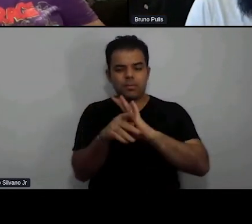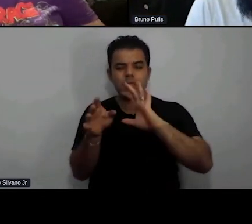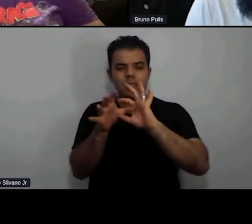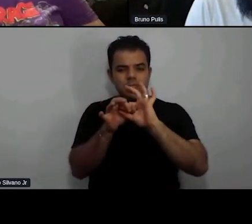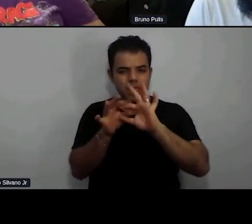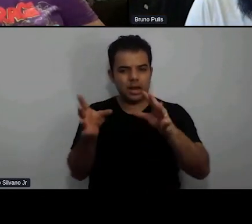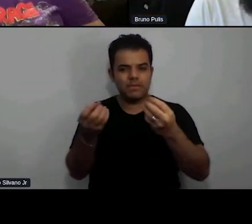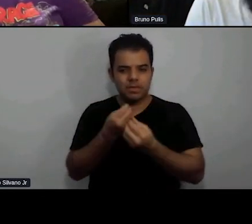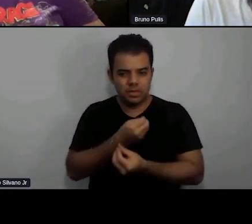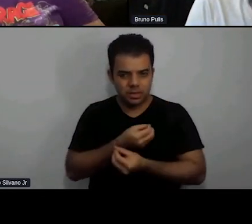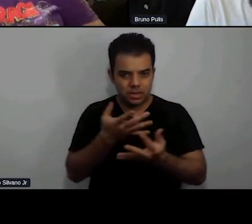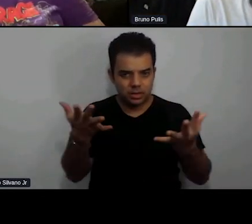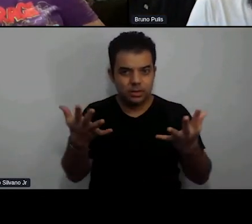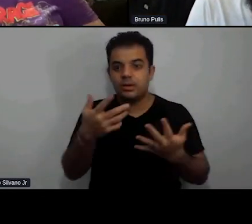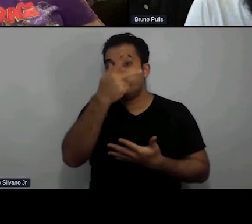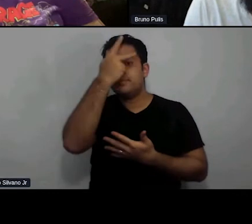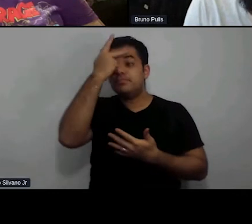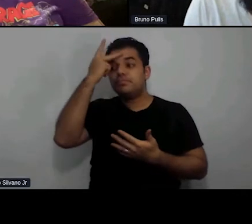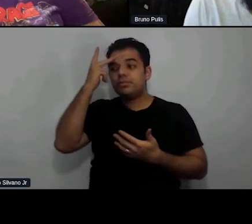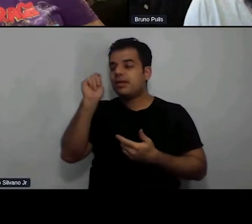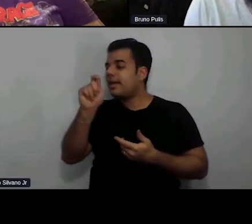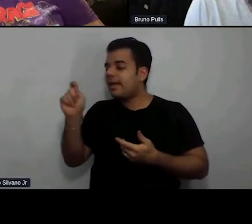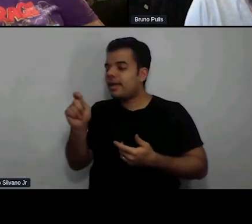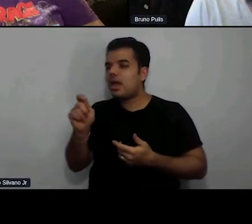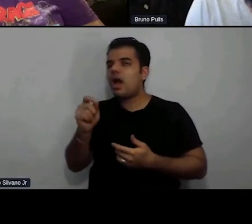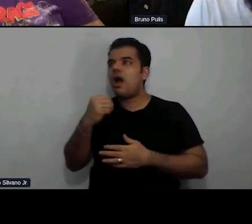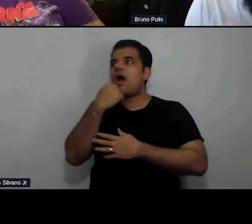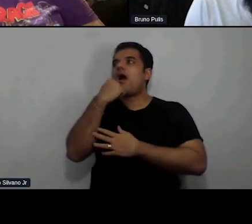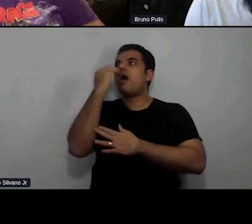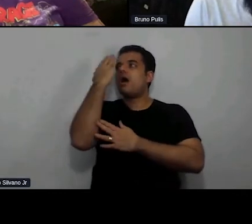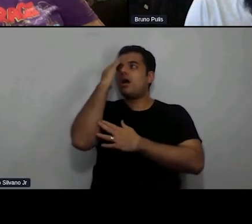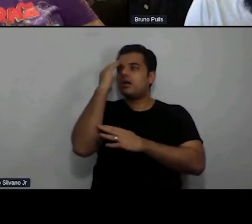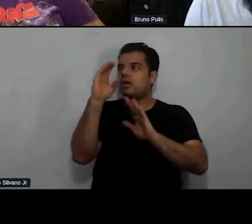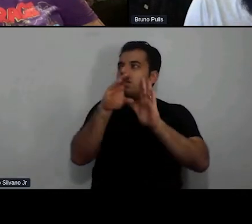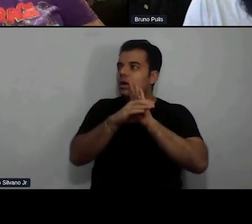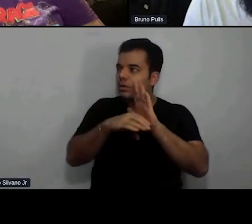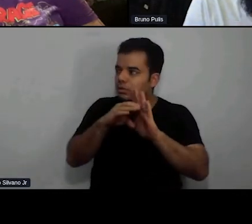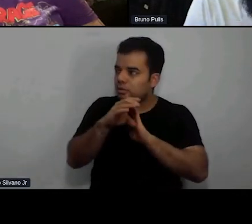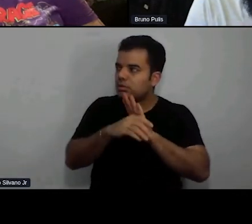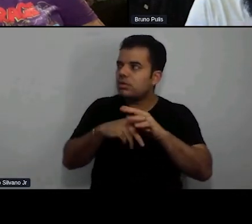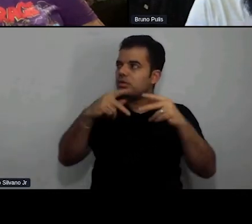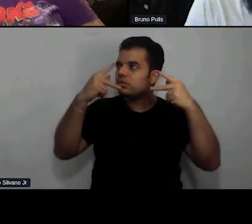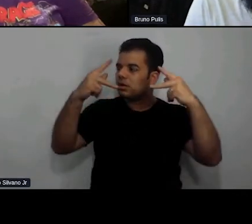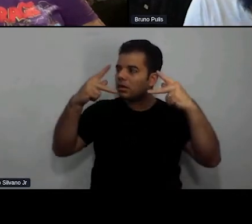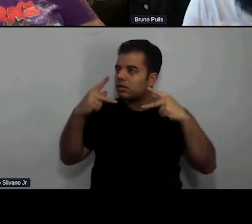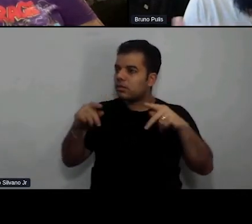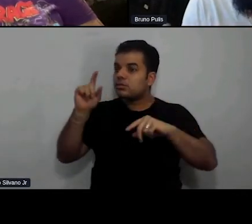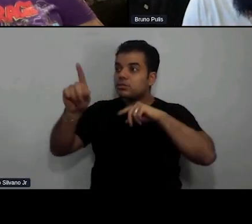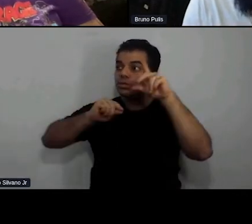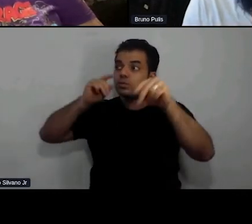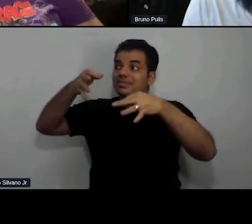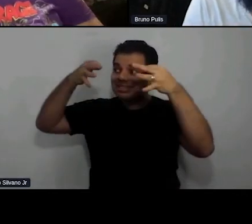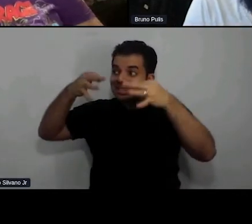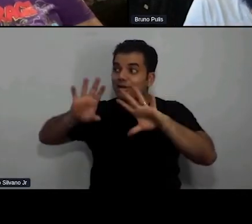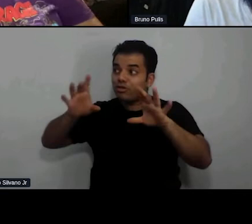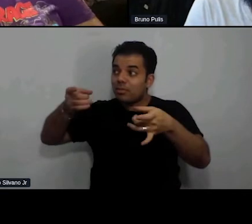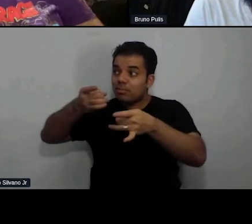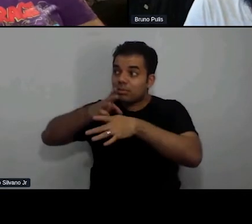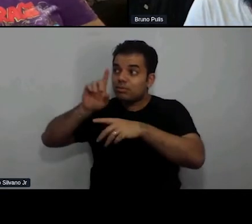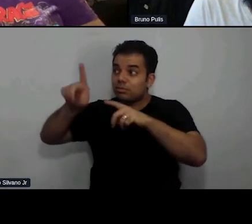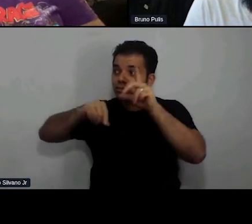disponibilizou, as pessoas começaram a entender o conceito de HTML semântico, de usar as coisas certas de forma